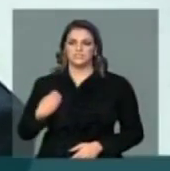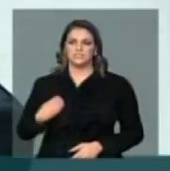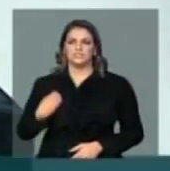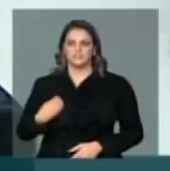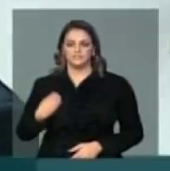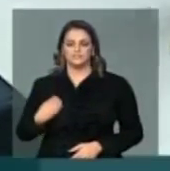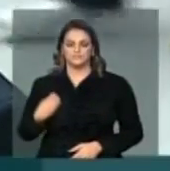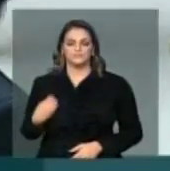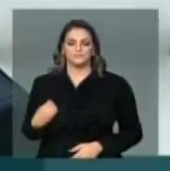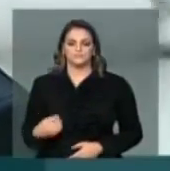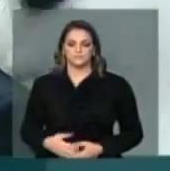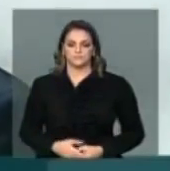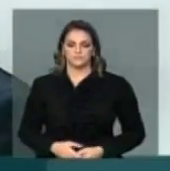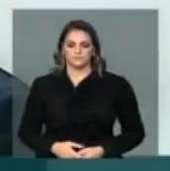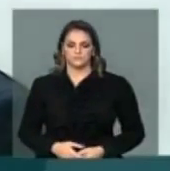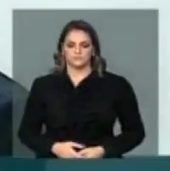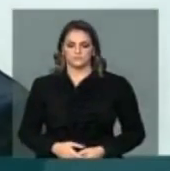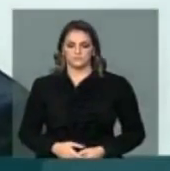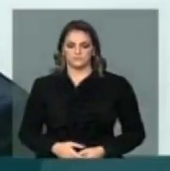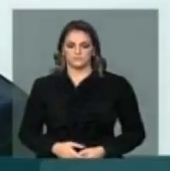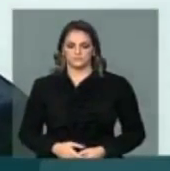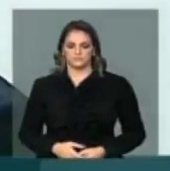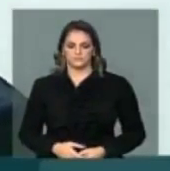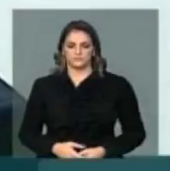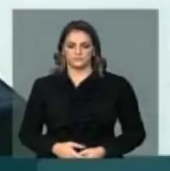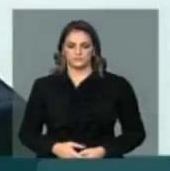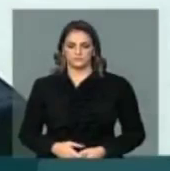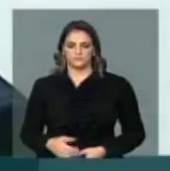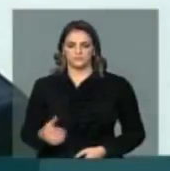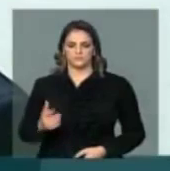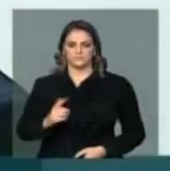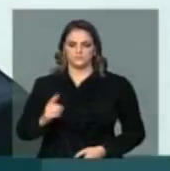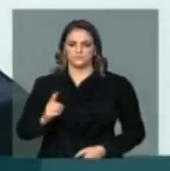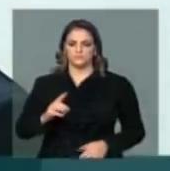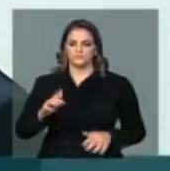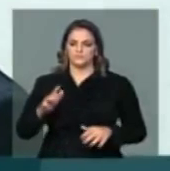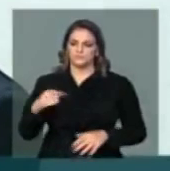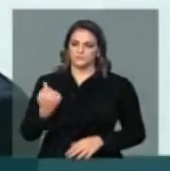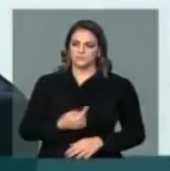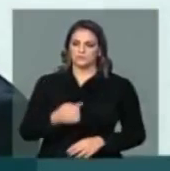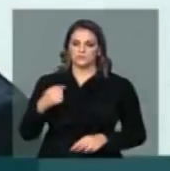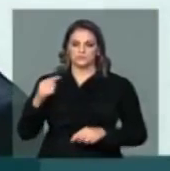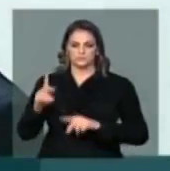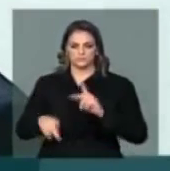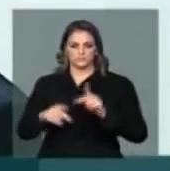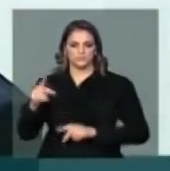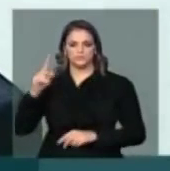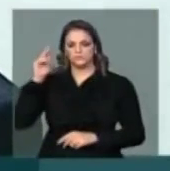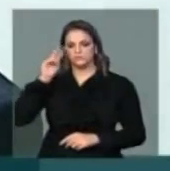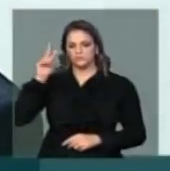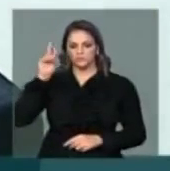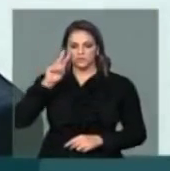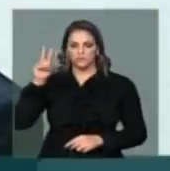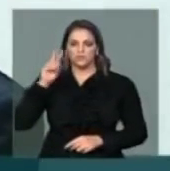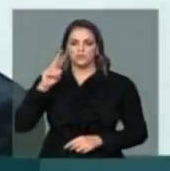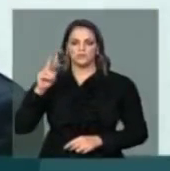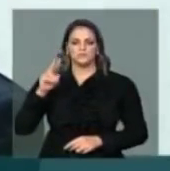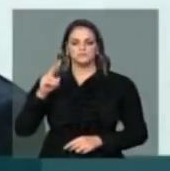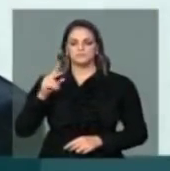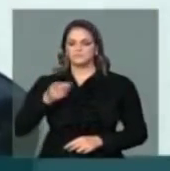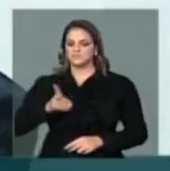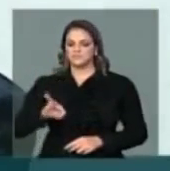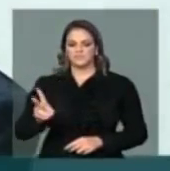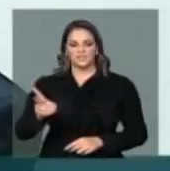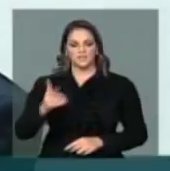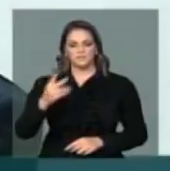dar visibilidade, portanto, às ações e ao nosso povo, e que, historicamente, essa invisibilização